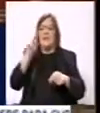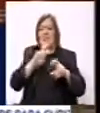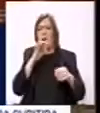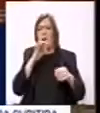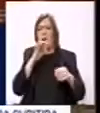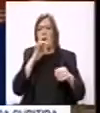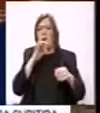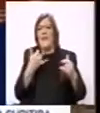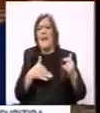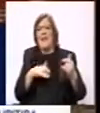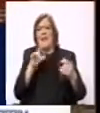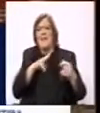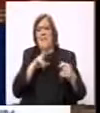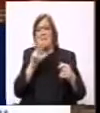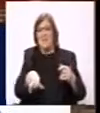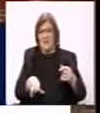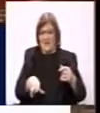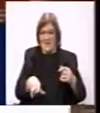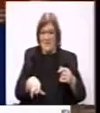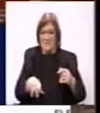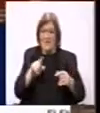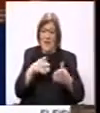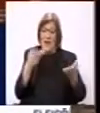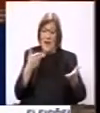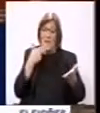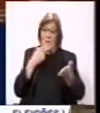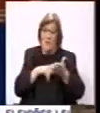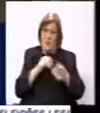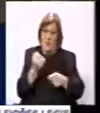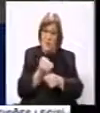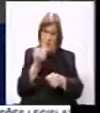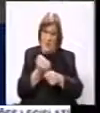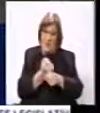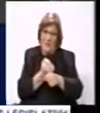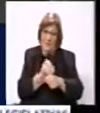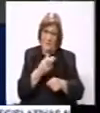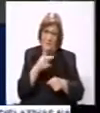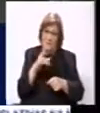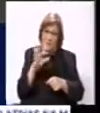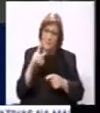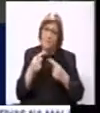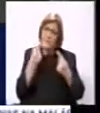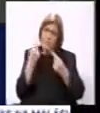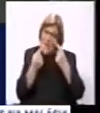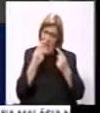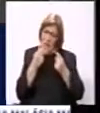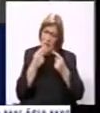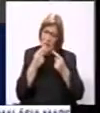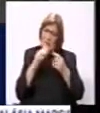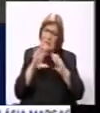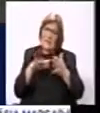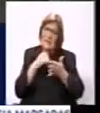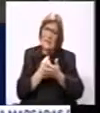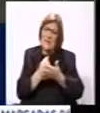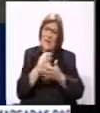cantem em português e é essa é será uma prova do trabalho para cuidar porque isto é algo que sistematicamente ouvimos os